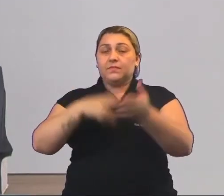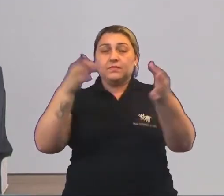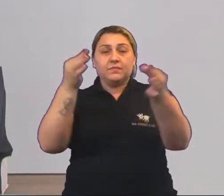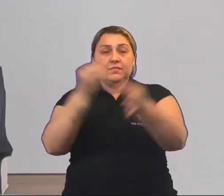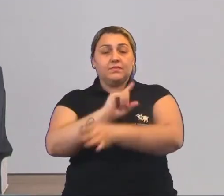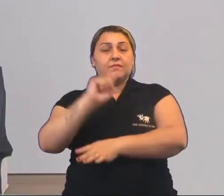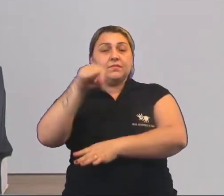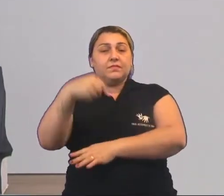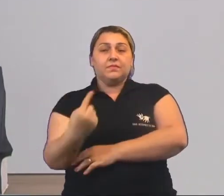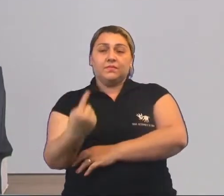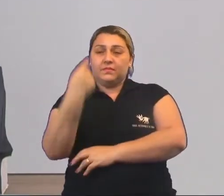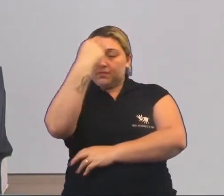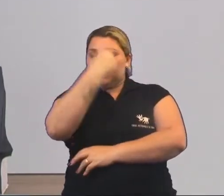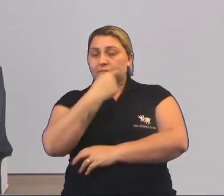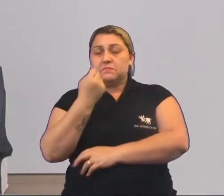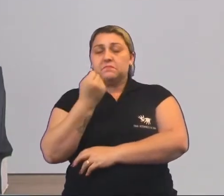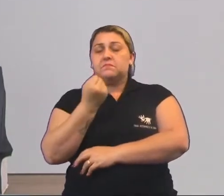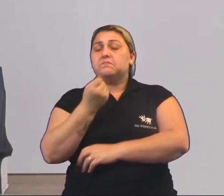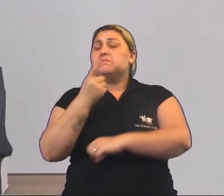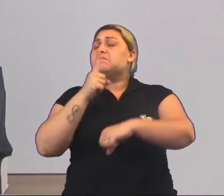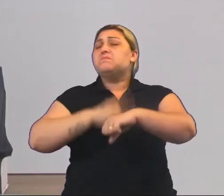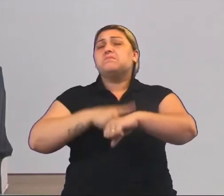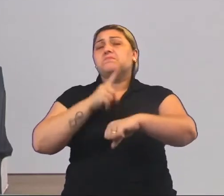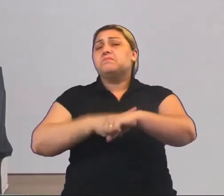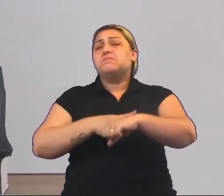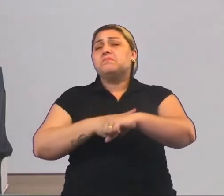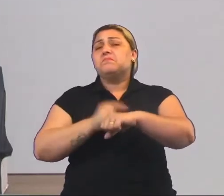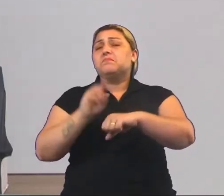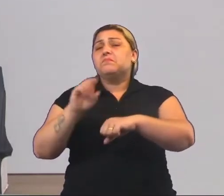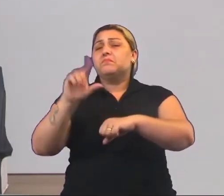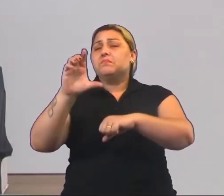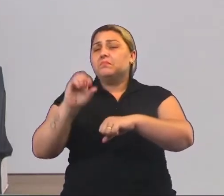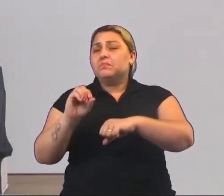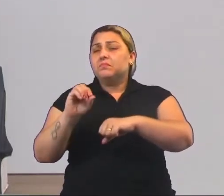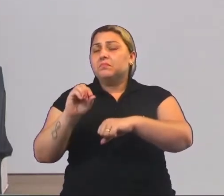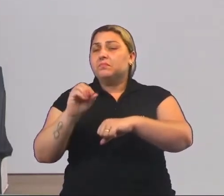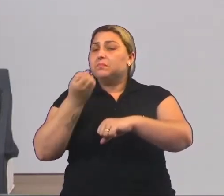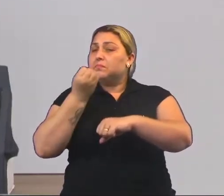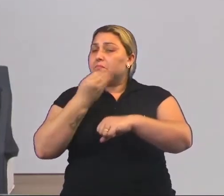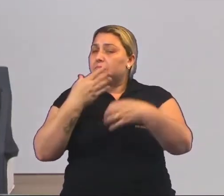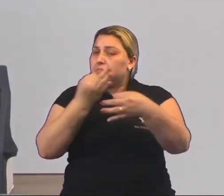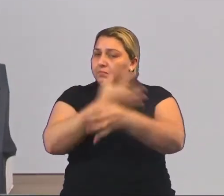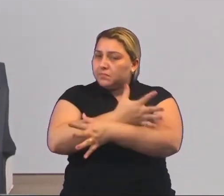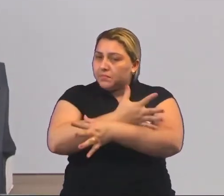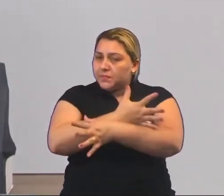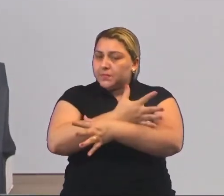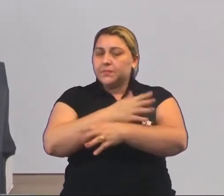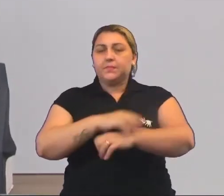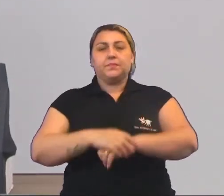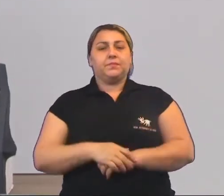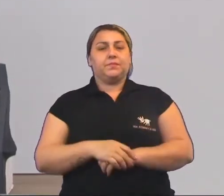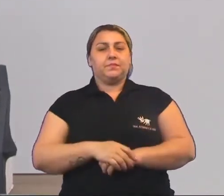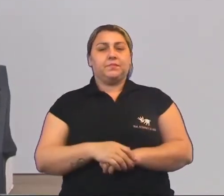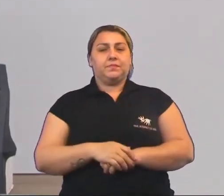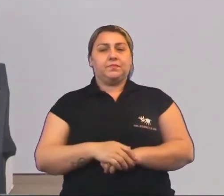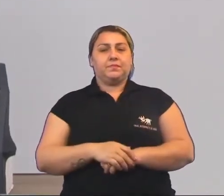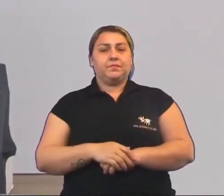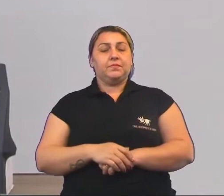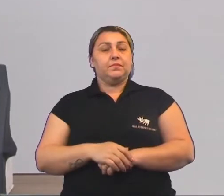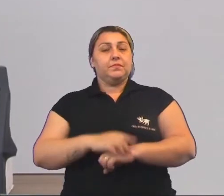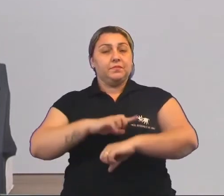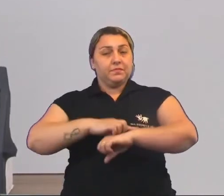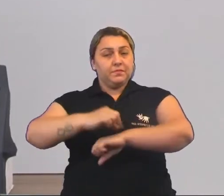de 1 hora. Que horas a torta ficou pronta? Então, vamos lá. Ela colocou a torta no fogo, era